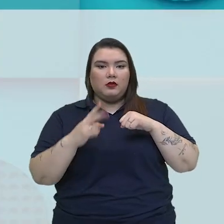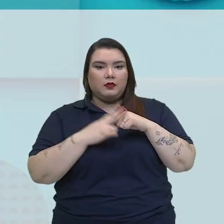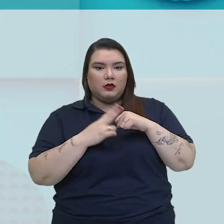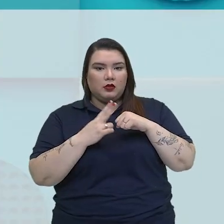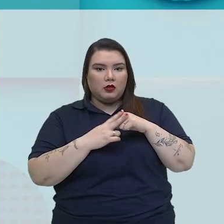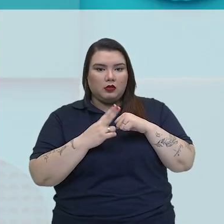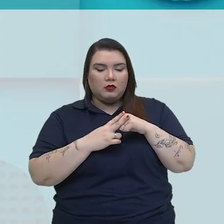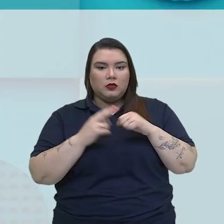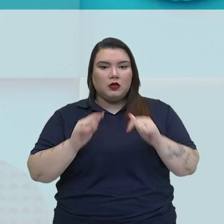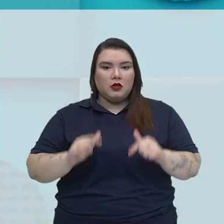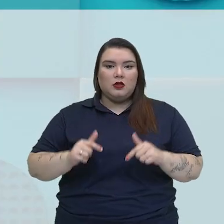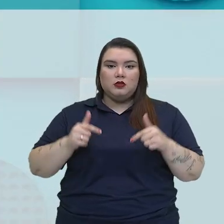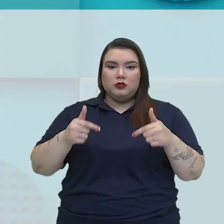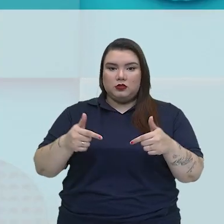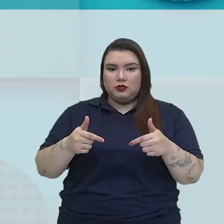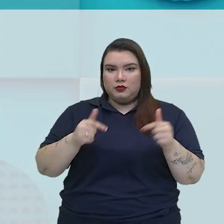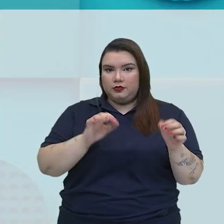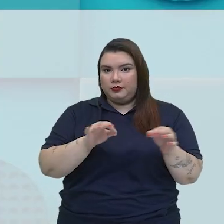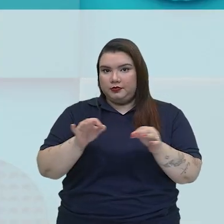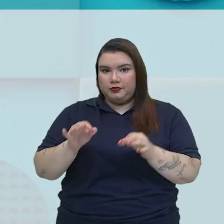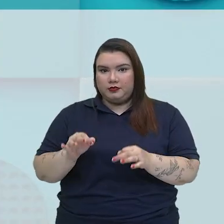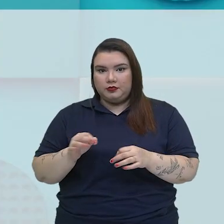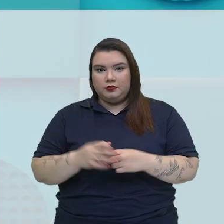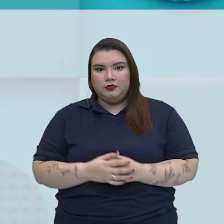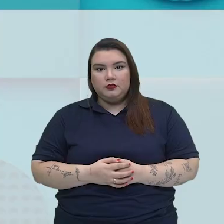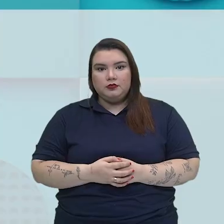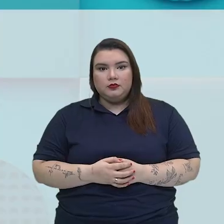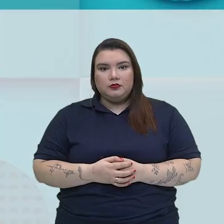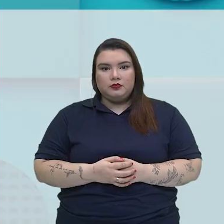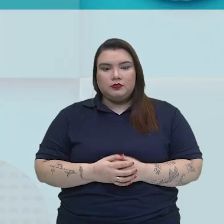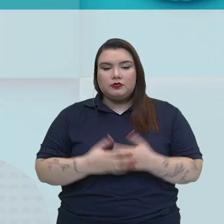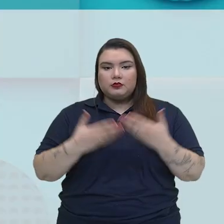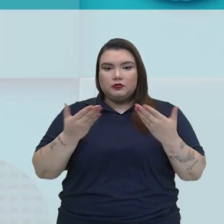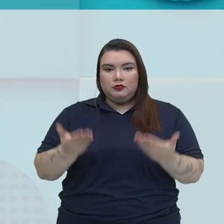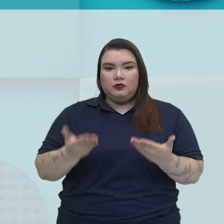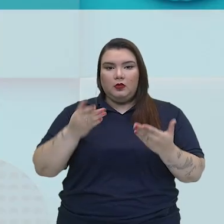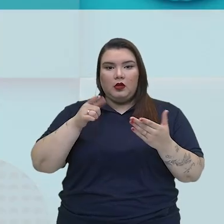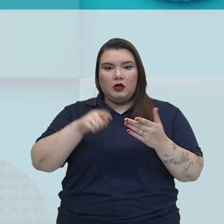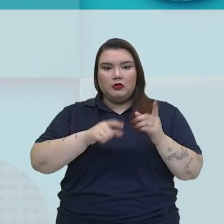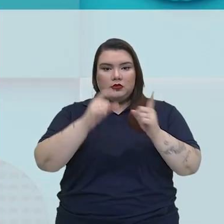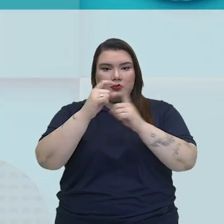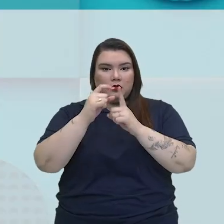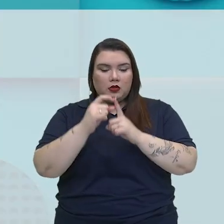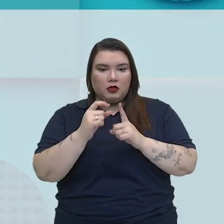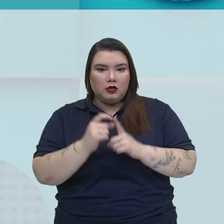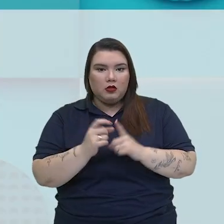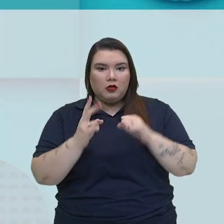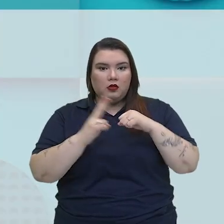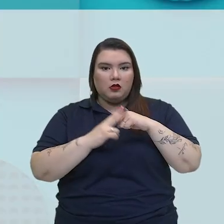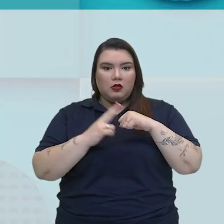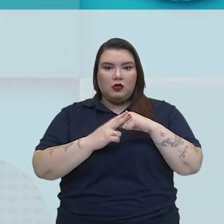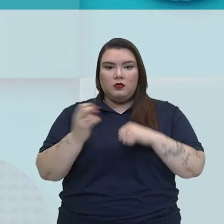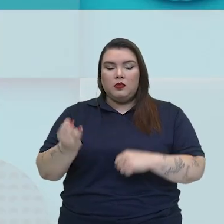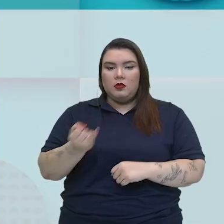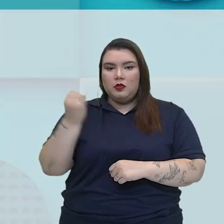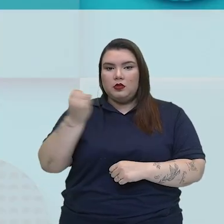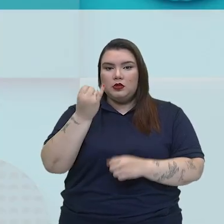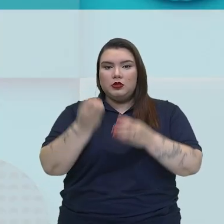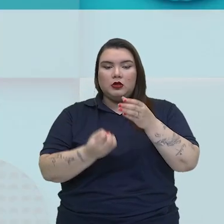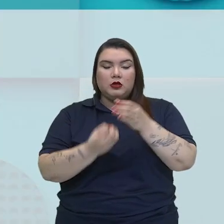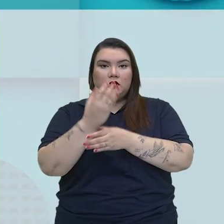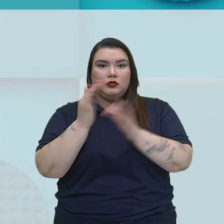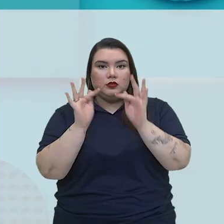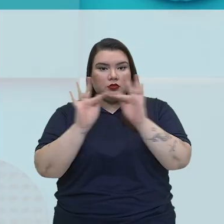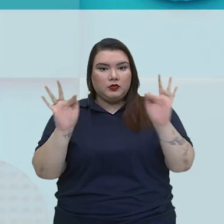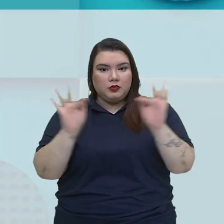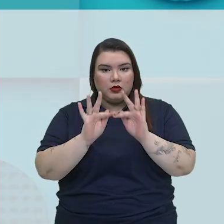né? São ações. Então, essas palavras, os verbos são muito importantes na formação de